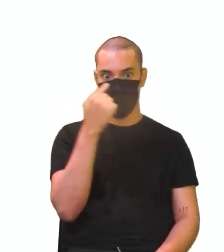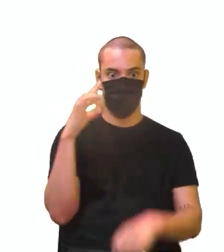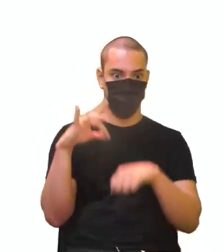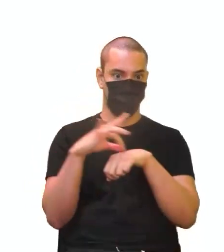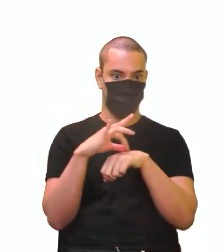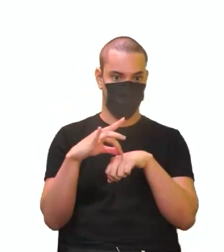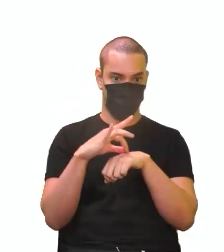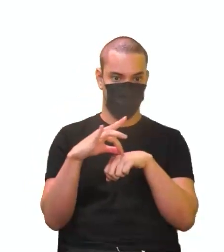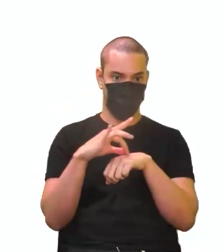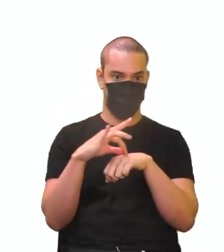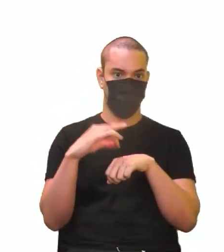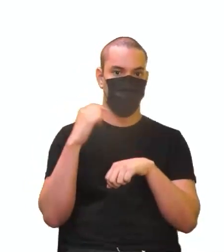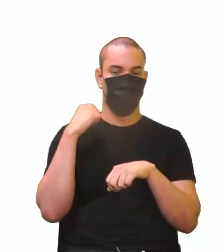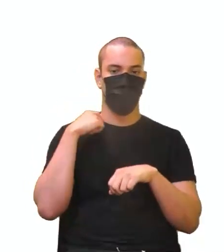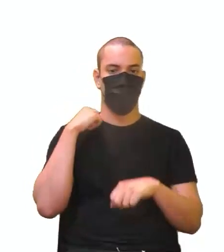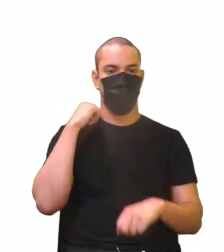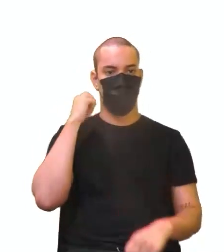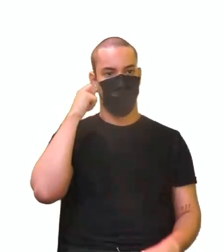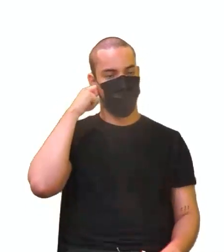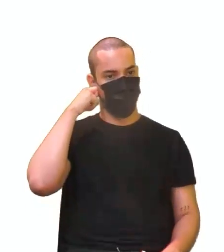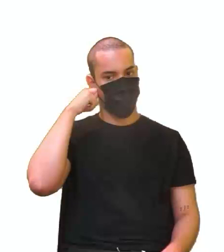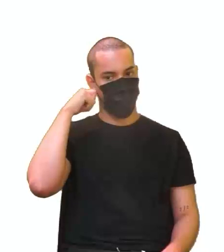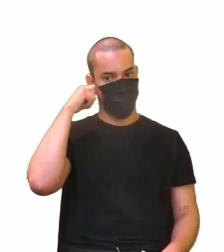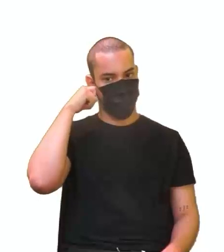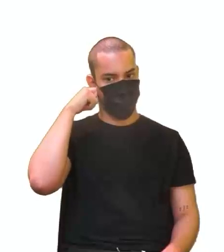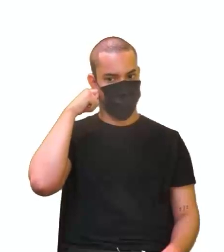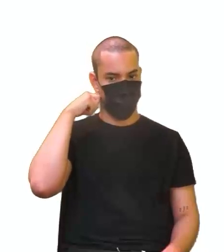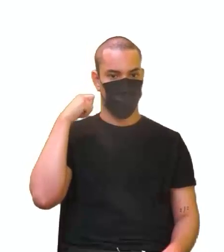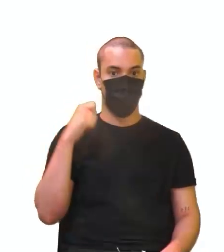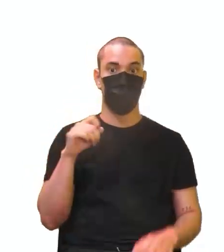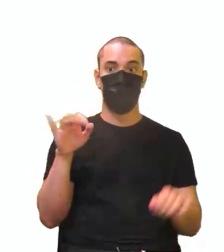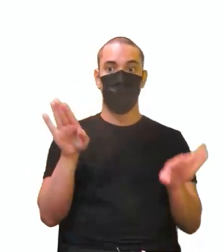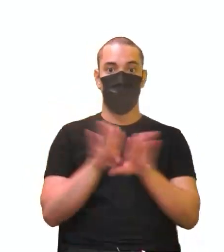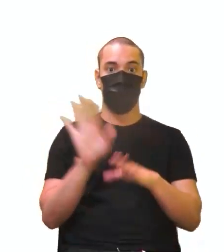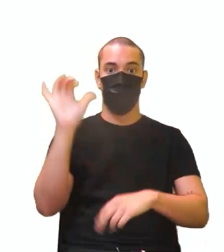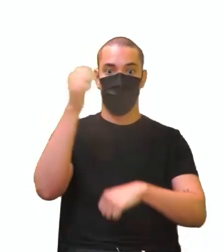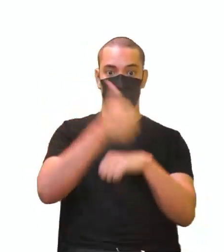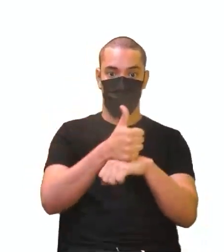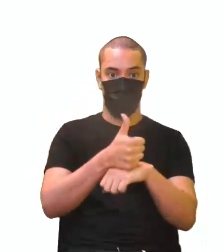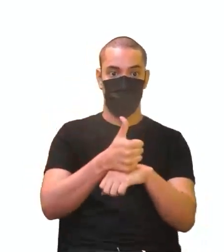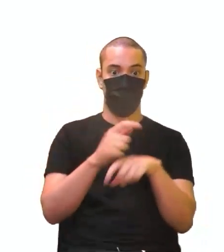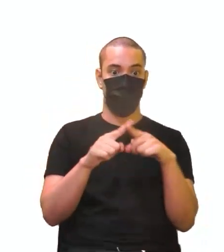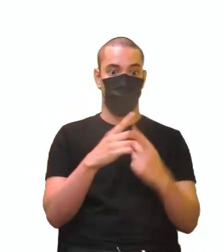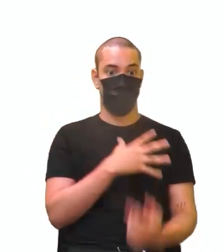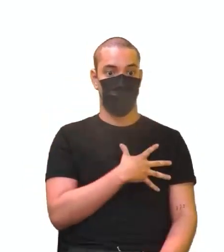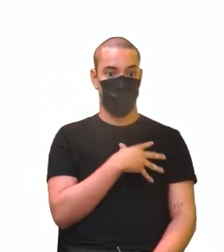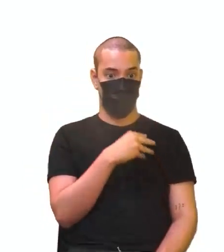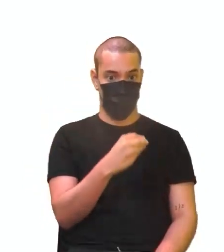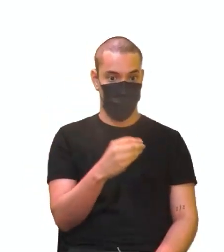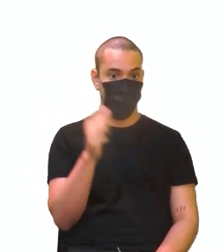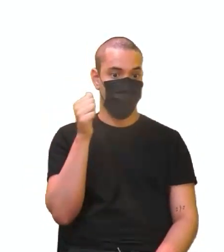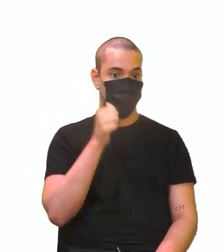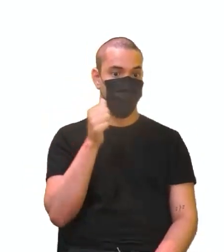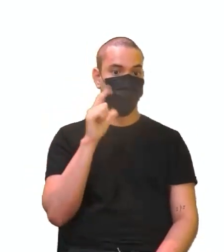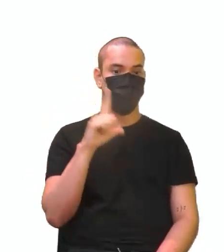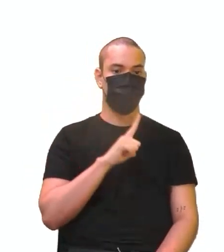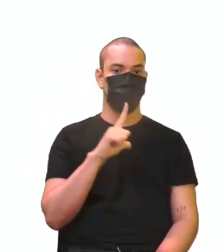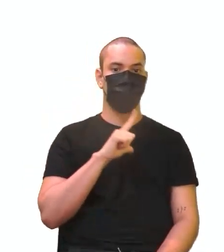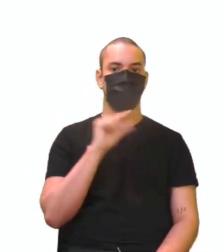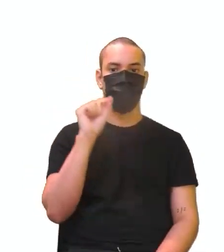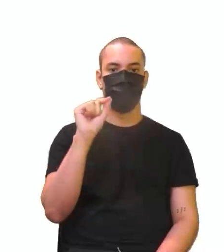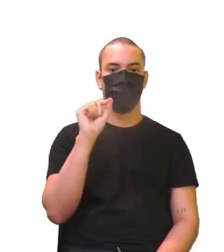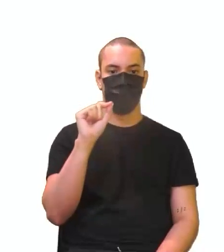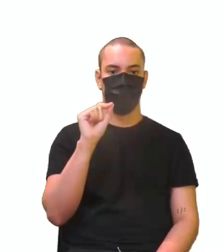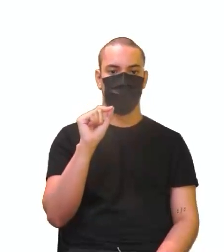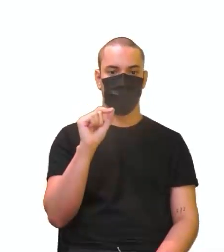né? É isso mesmo, os olhos escuros, pretos, dominante. Ele é filho dessa mulher que tem a